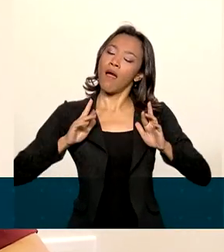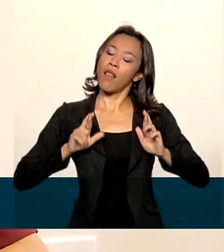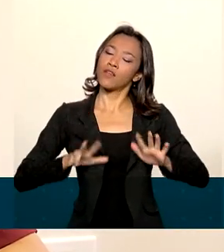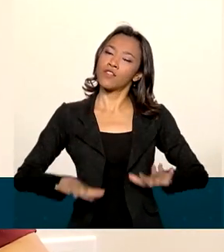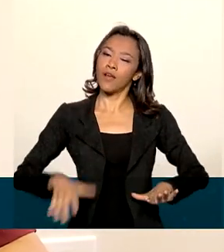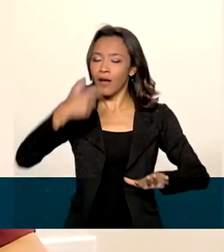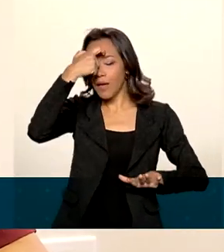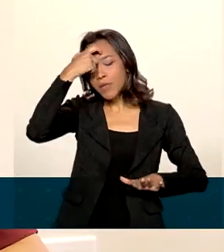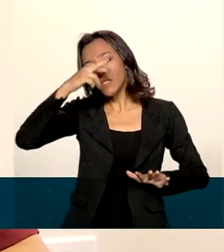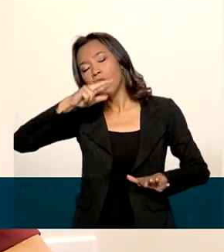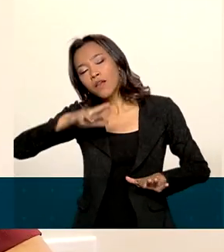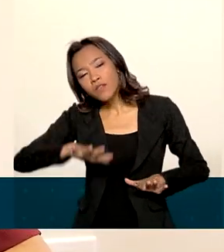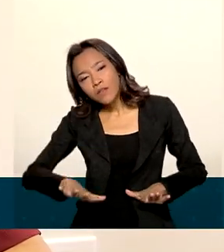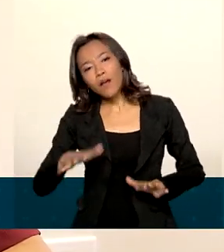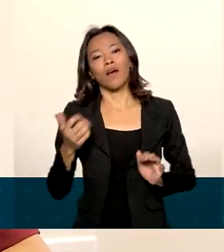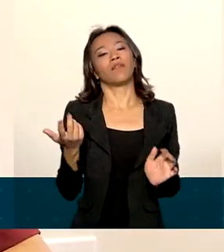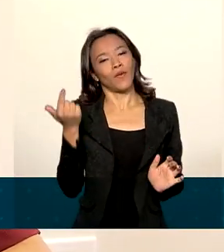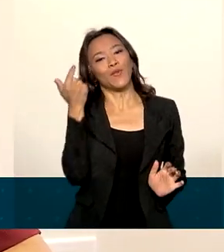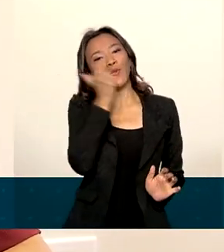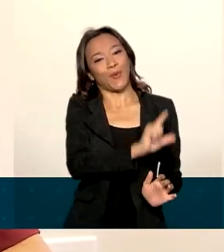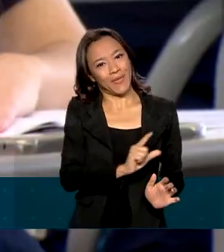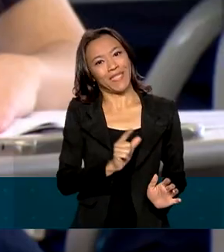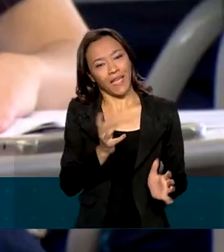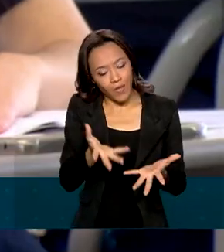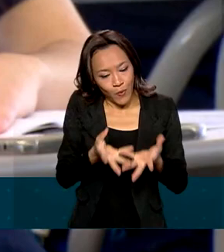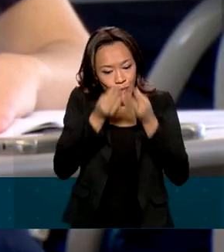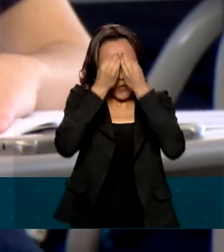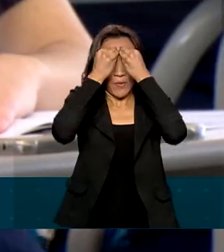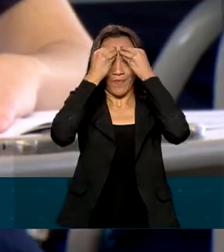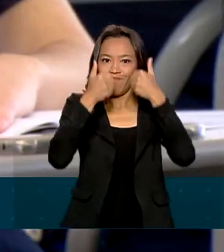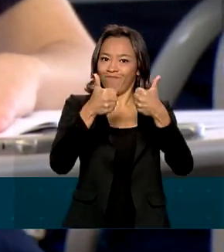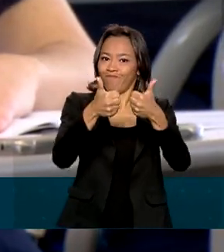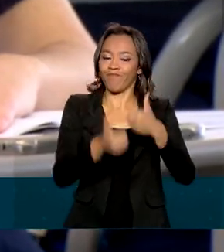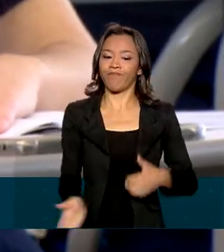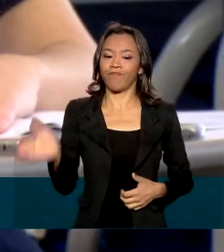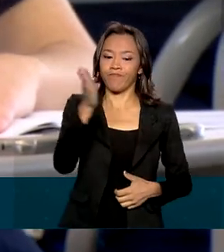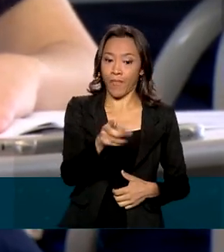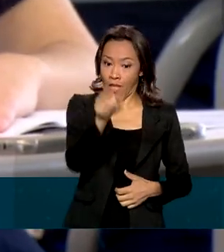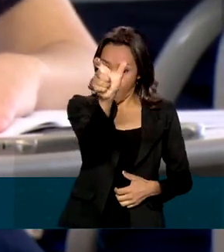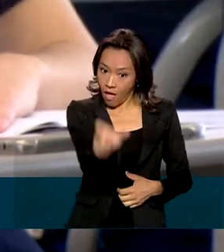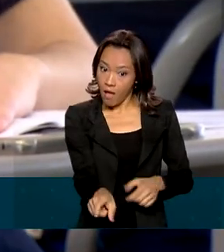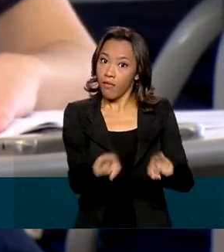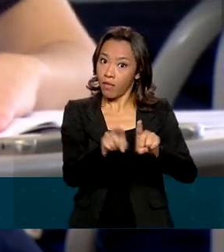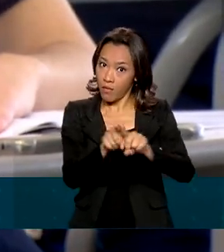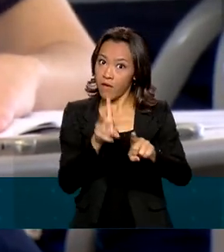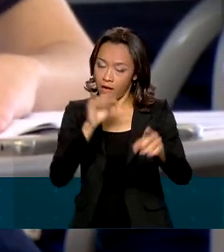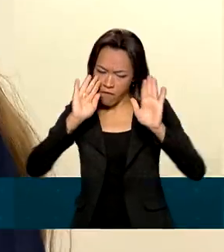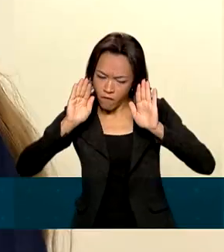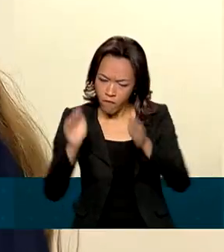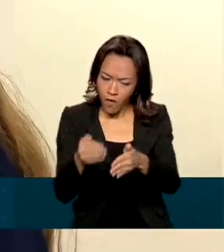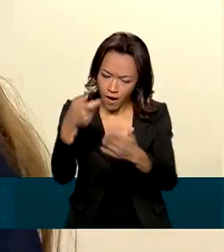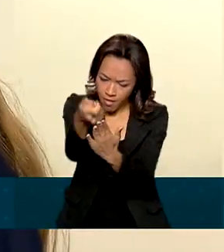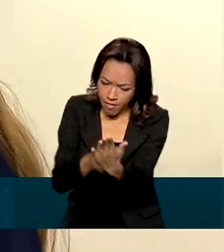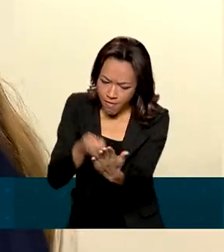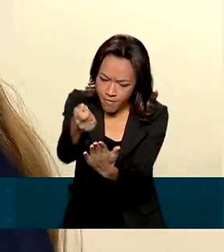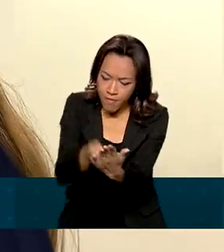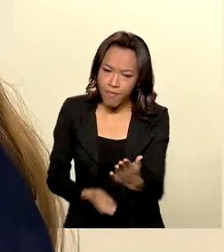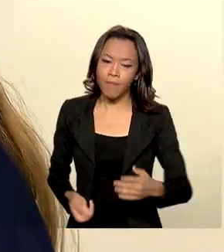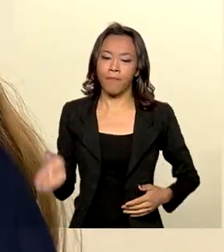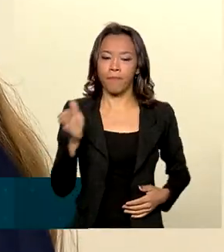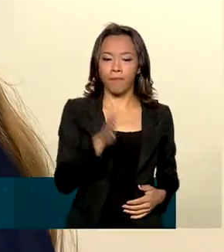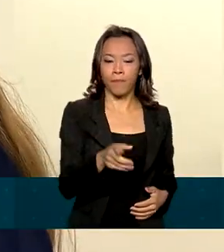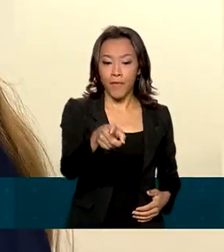mente relaxada e descansada é que realmente se absorve o conteúdo. Já a Bianca, nos próximos dias, vai focar na redação. Nesse final, eu